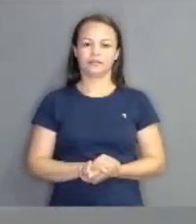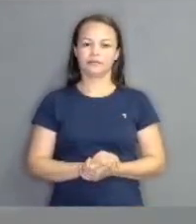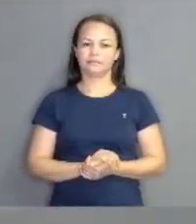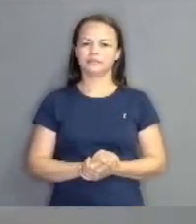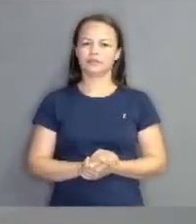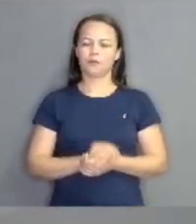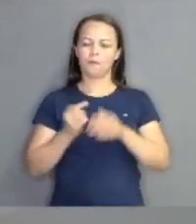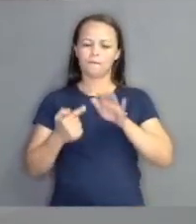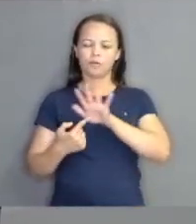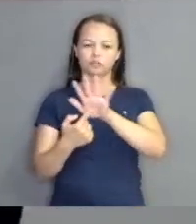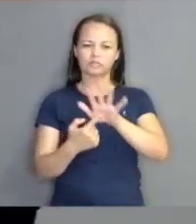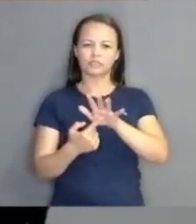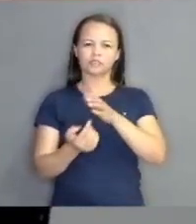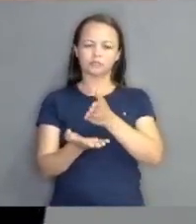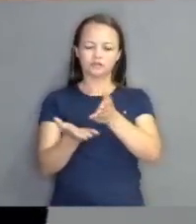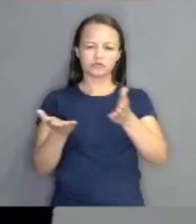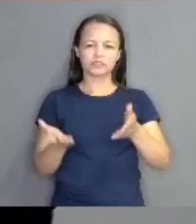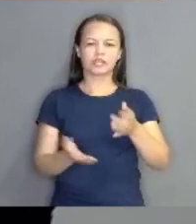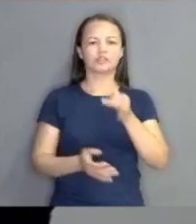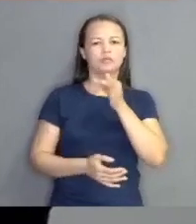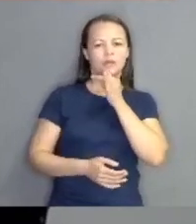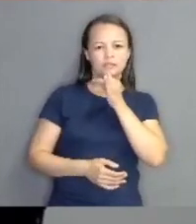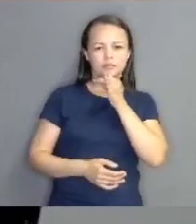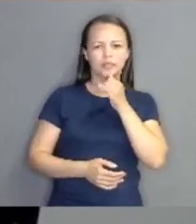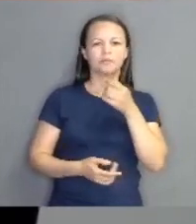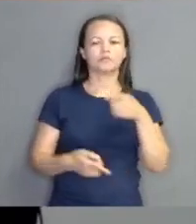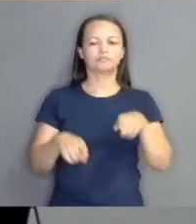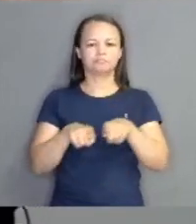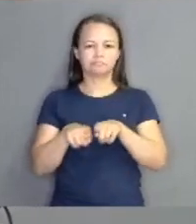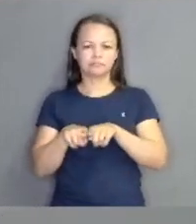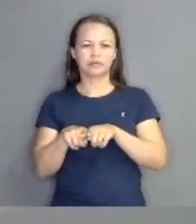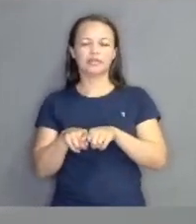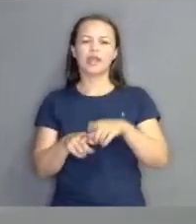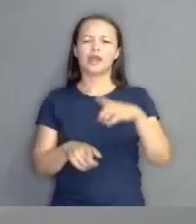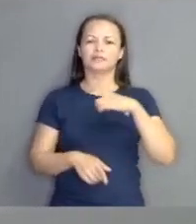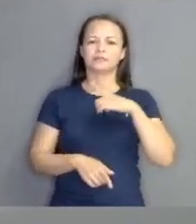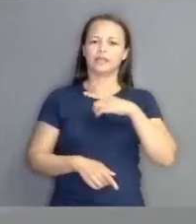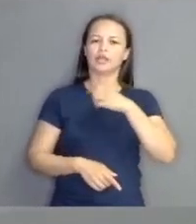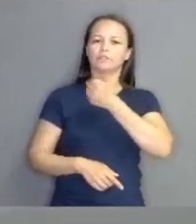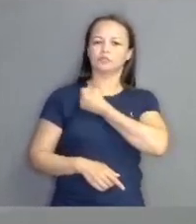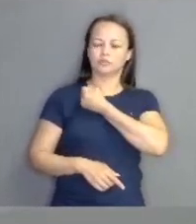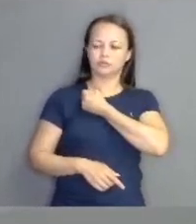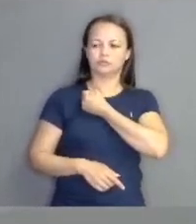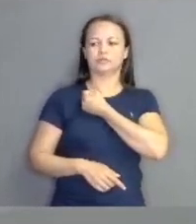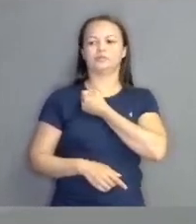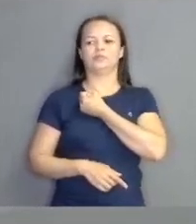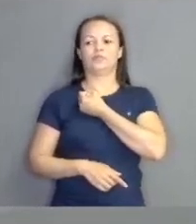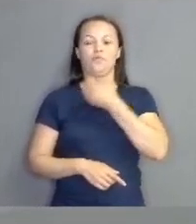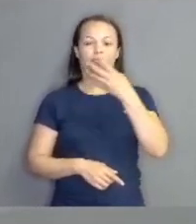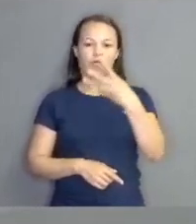Trazendo aqui outro exemplo para vocês aí, nós temos o número